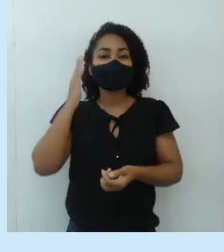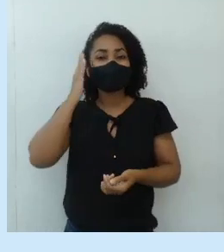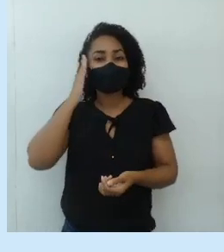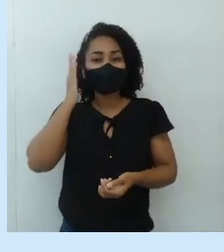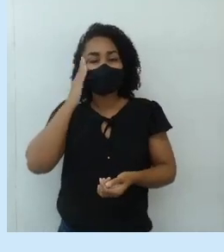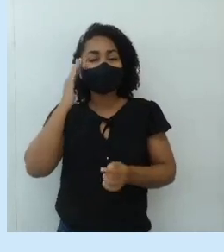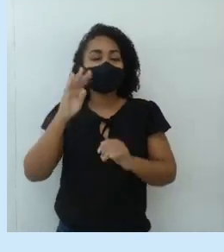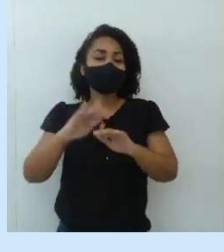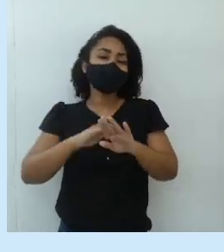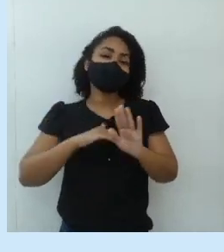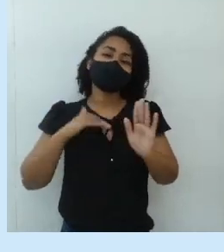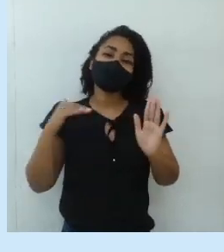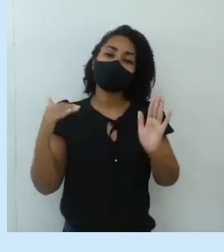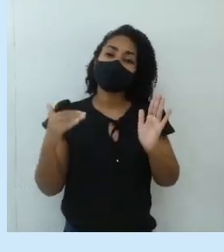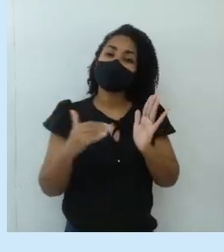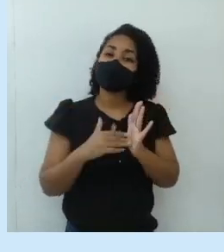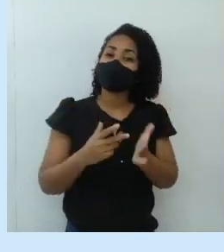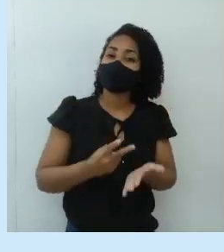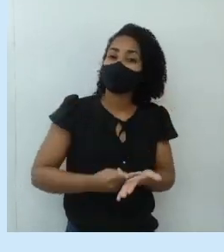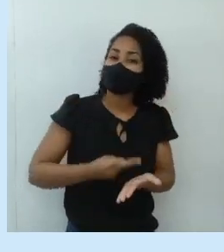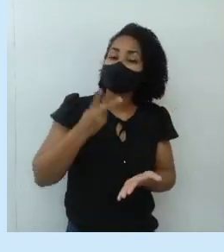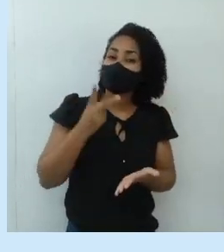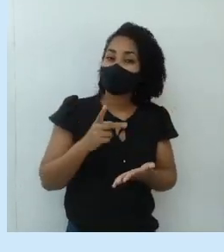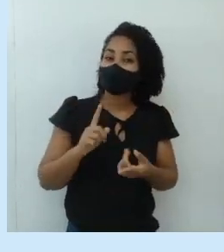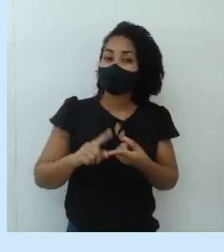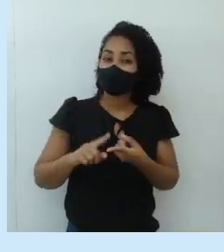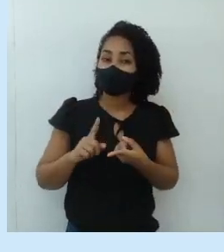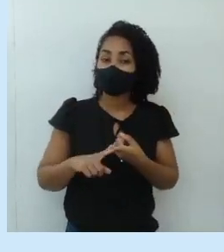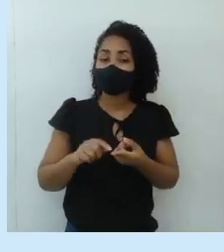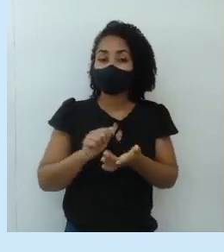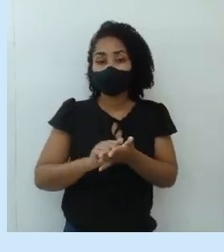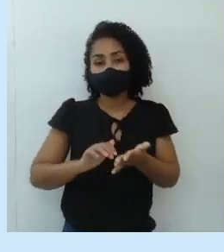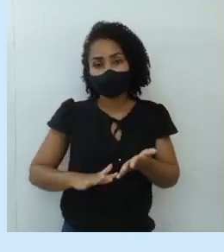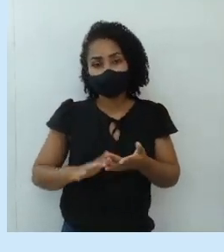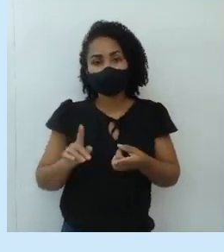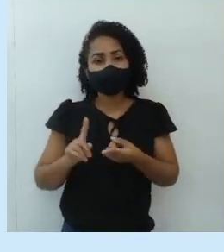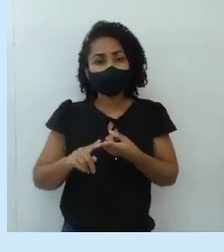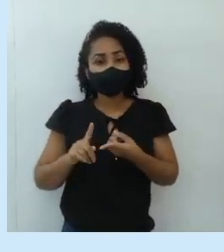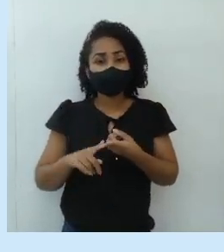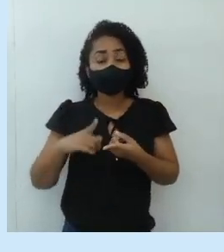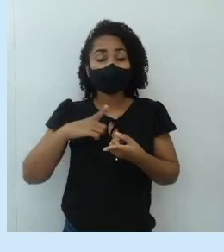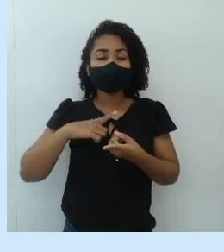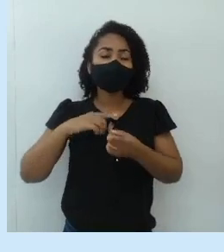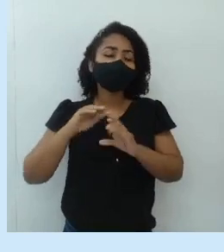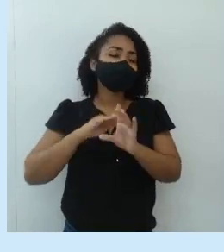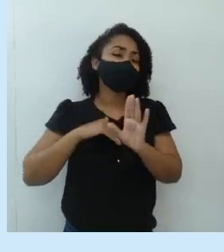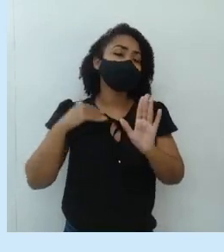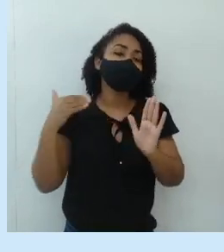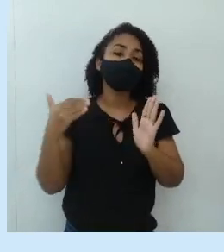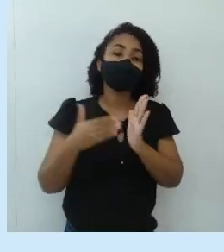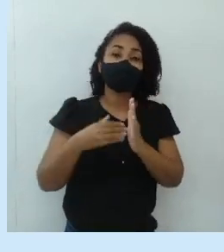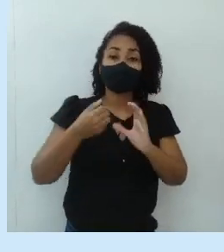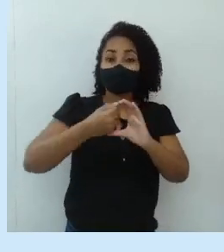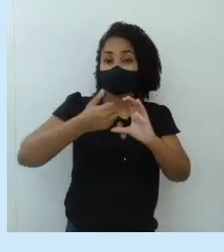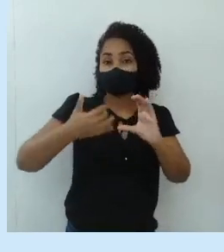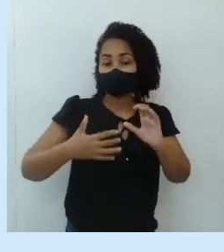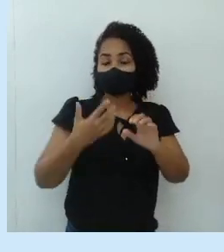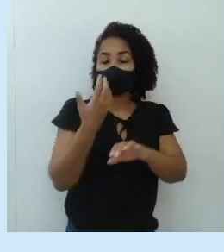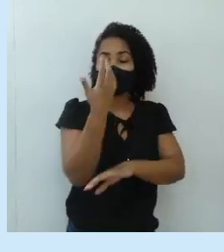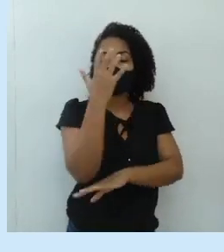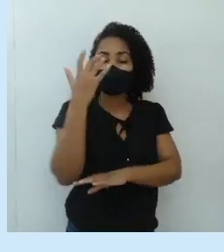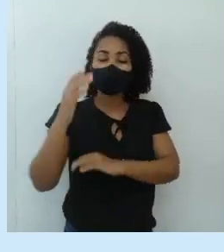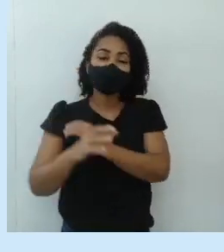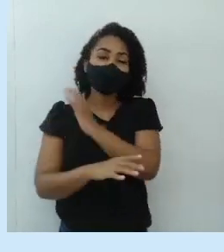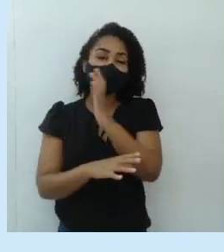todo o funcionamento ocorrido na atmosfera e todos os aspectos climáticos nos